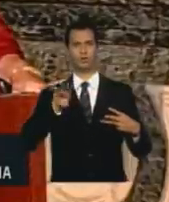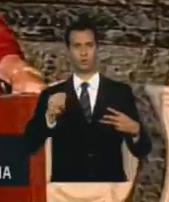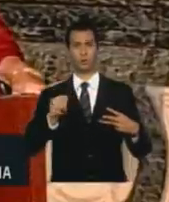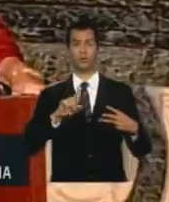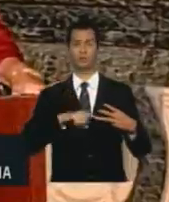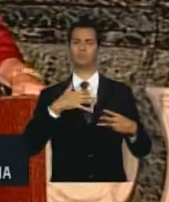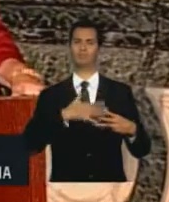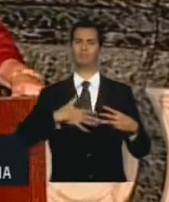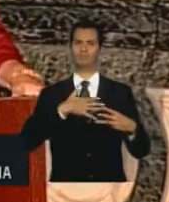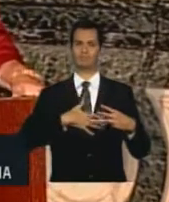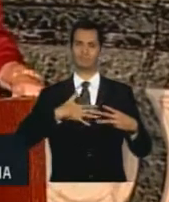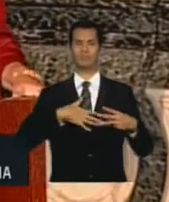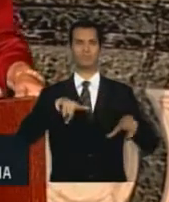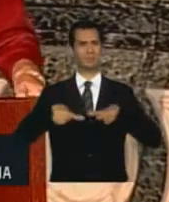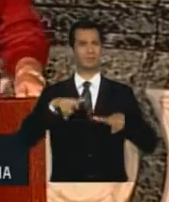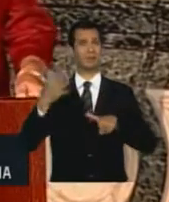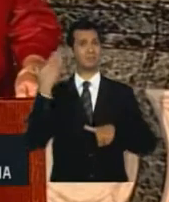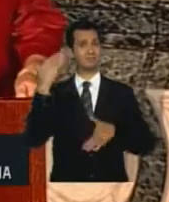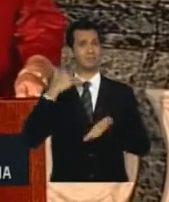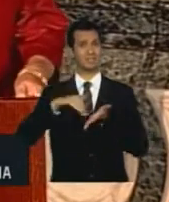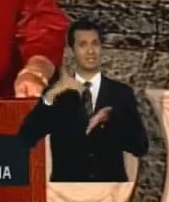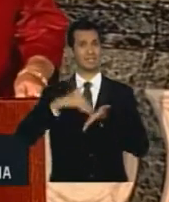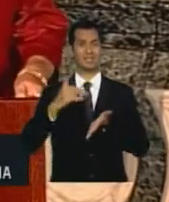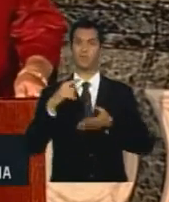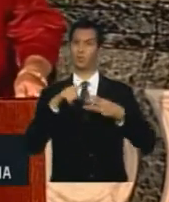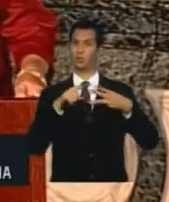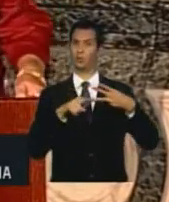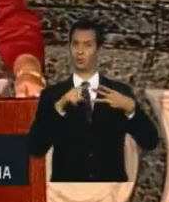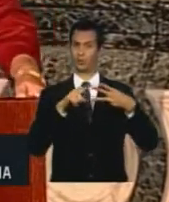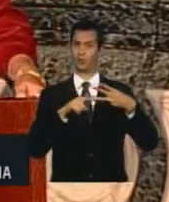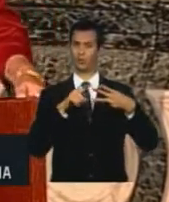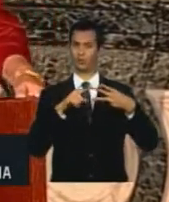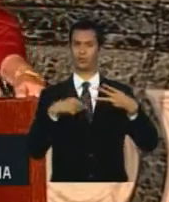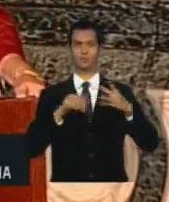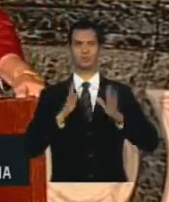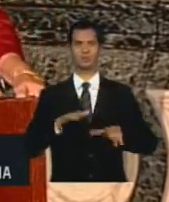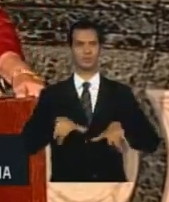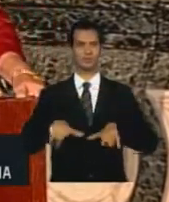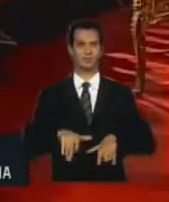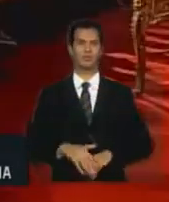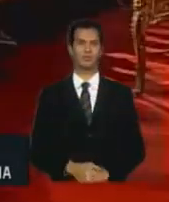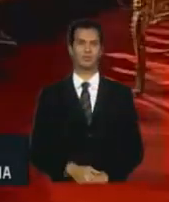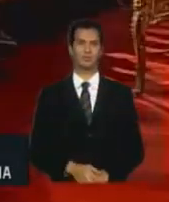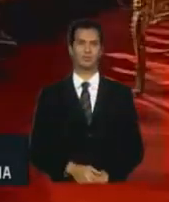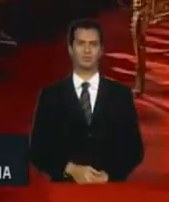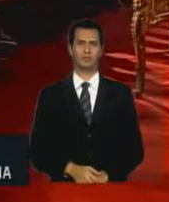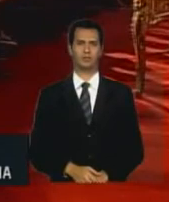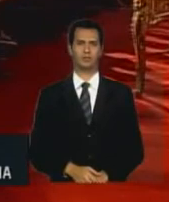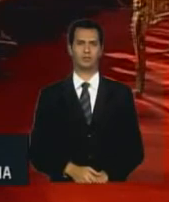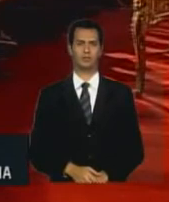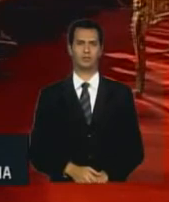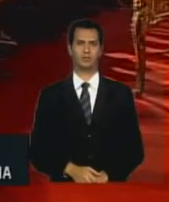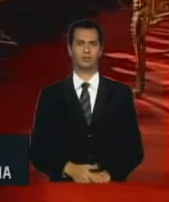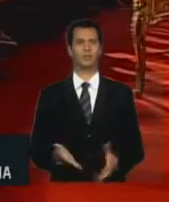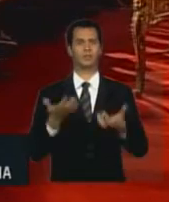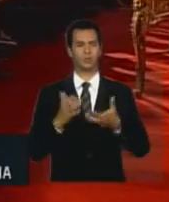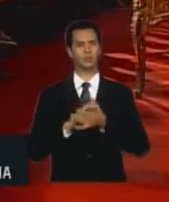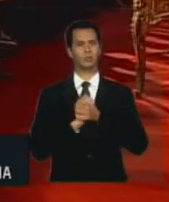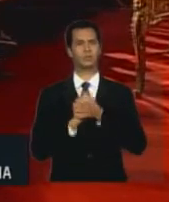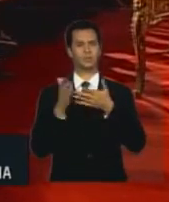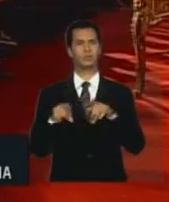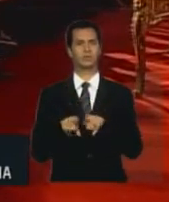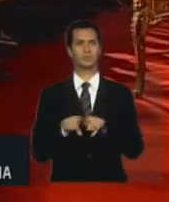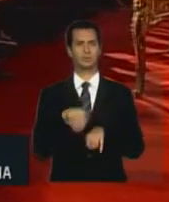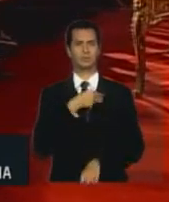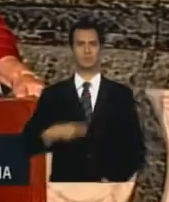ser secretária dos dois, queria também cumprimentar aqui os